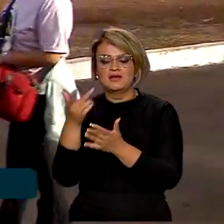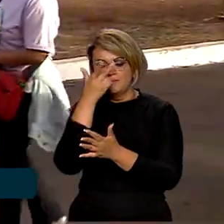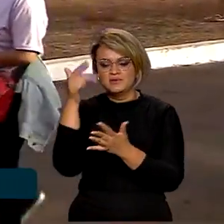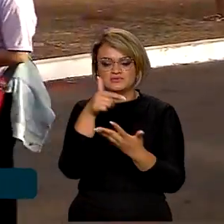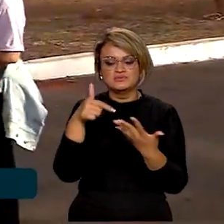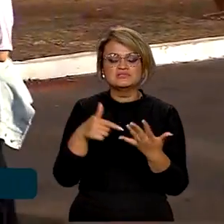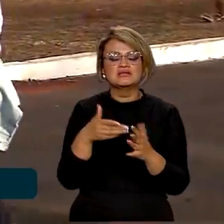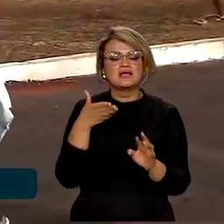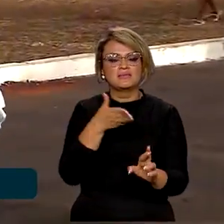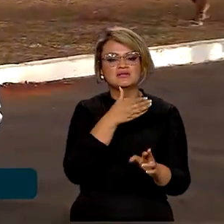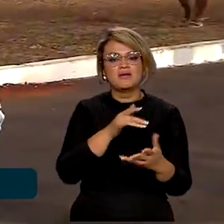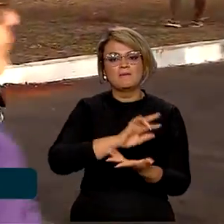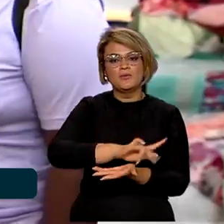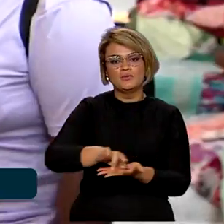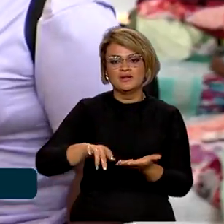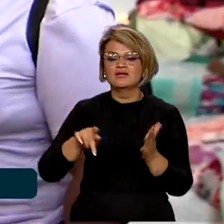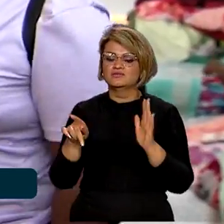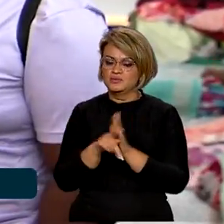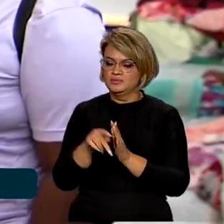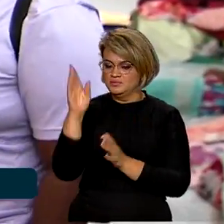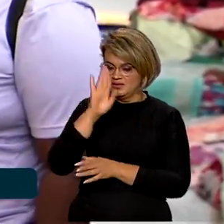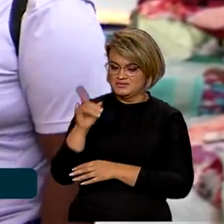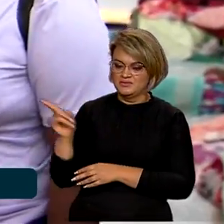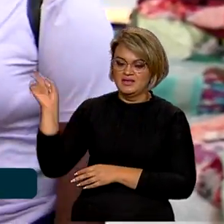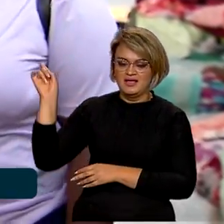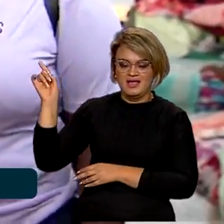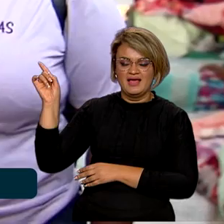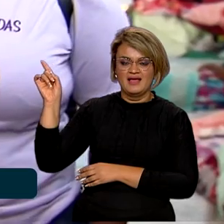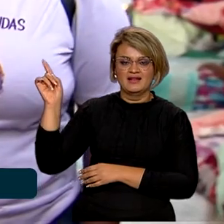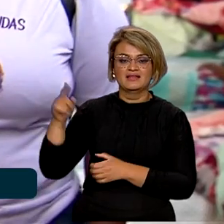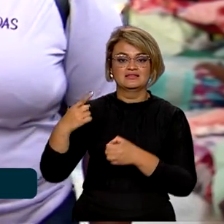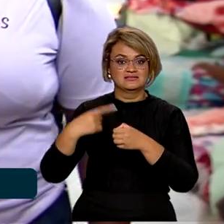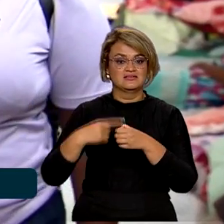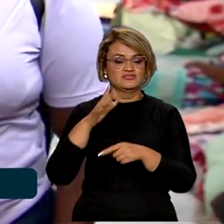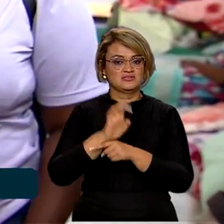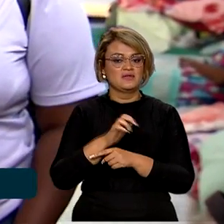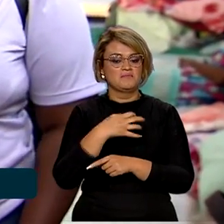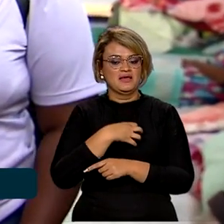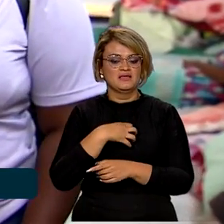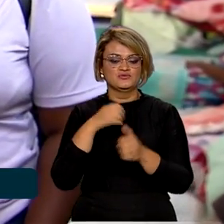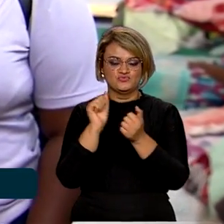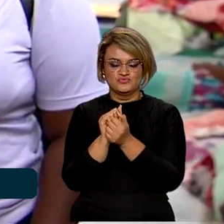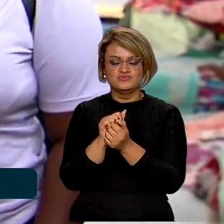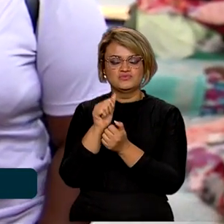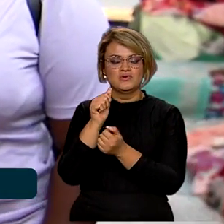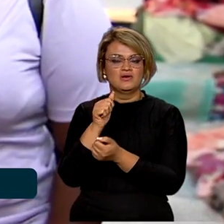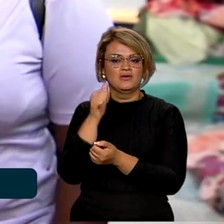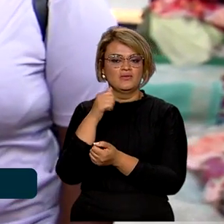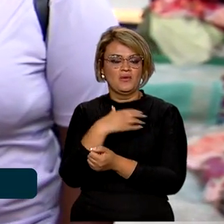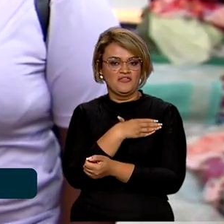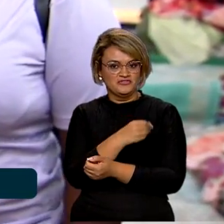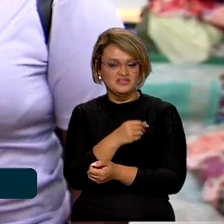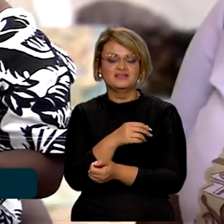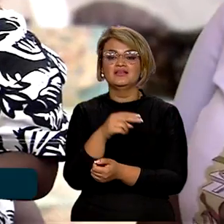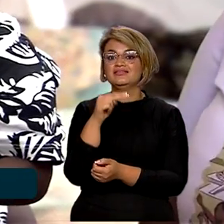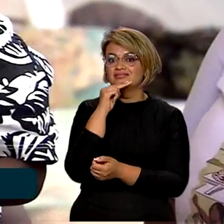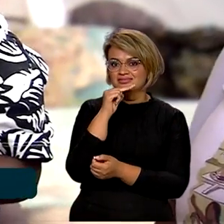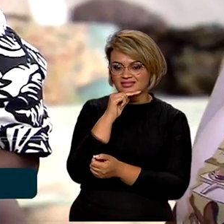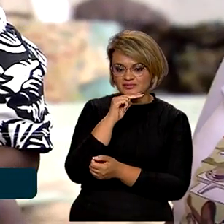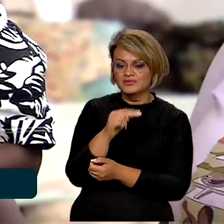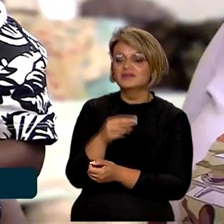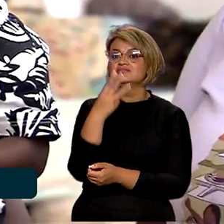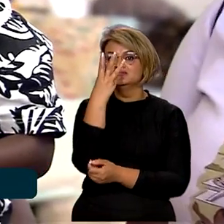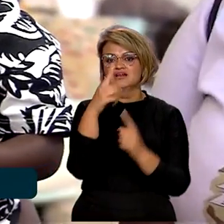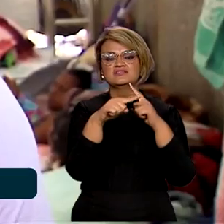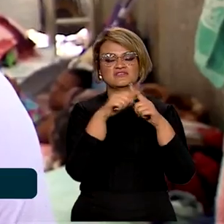a pluralidade brasileira. A Marilza veio de Irecê, na Bahia, com a filha e o neto, e conta que é a terceira vez que